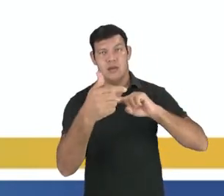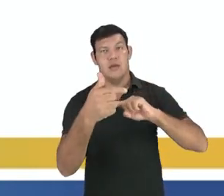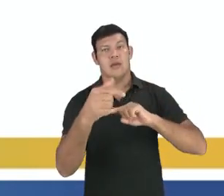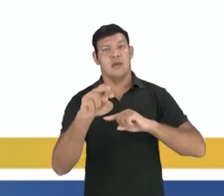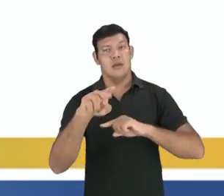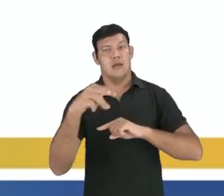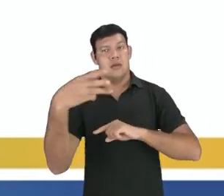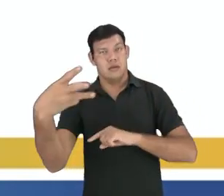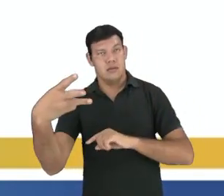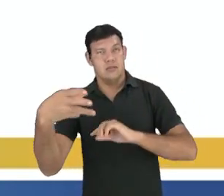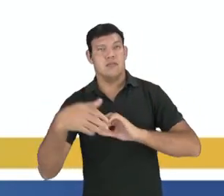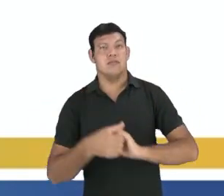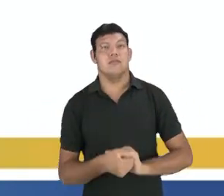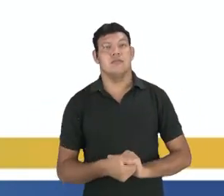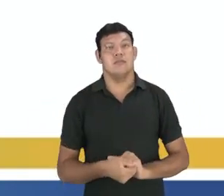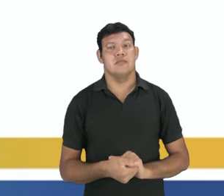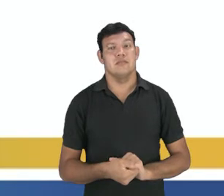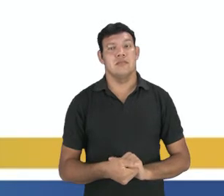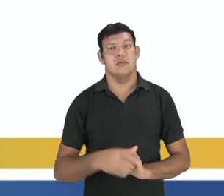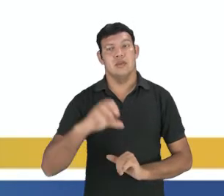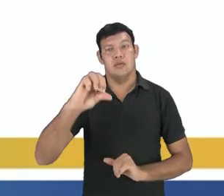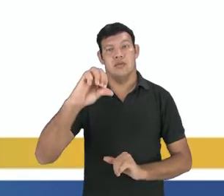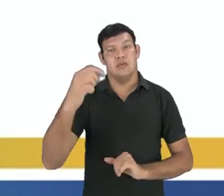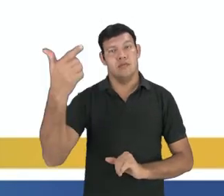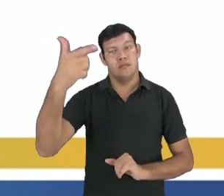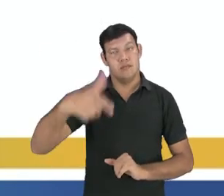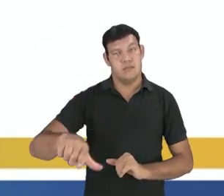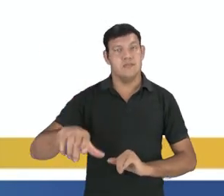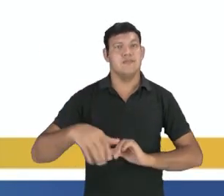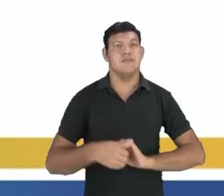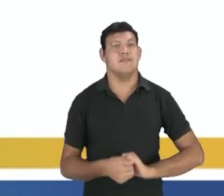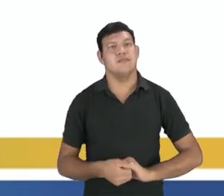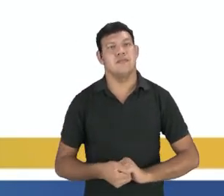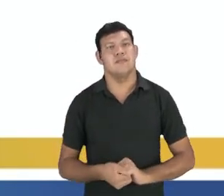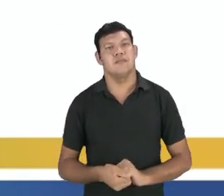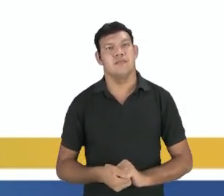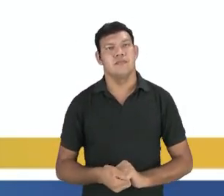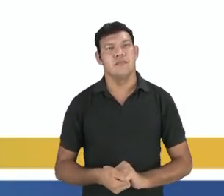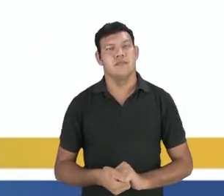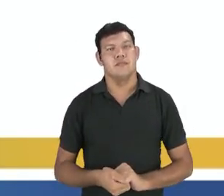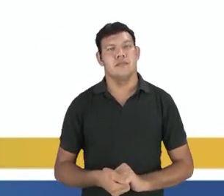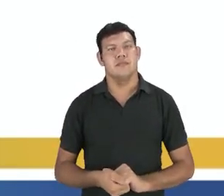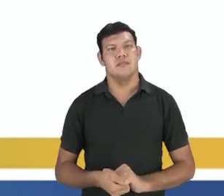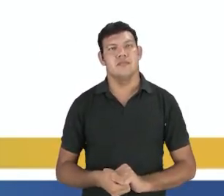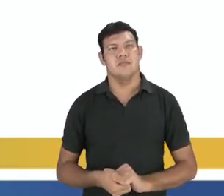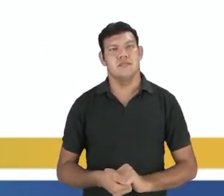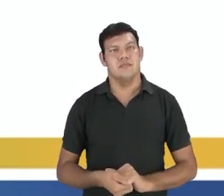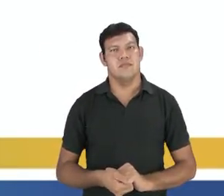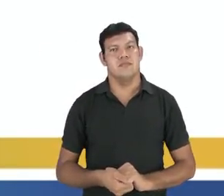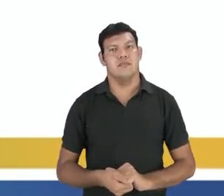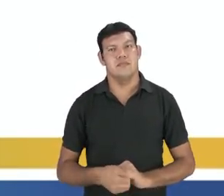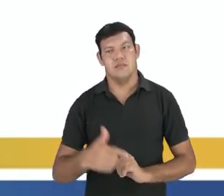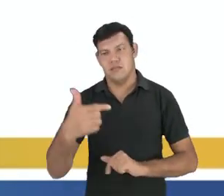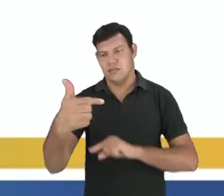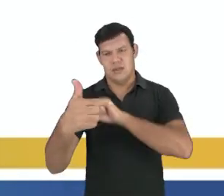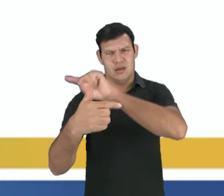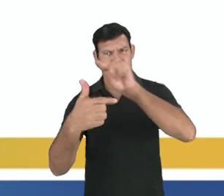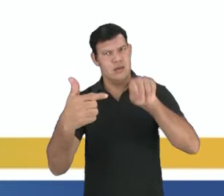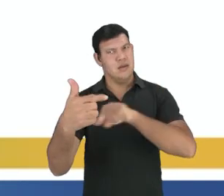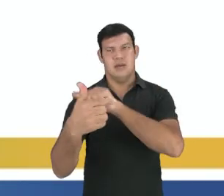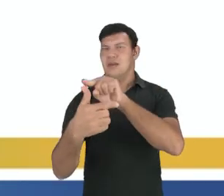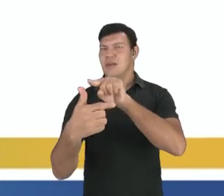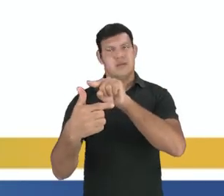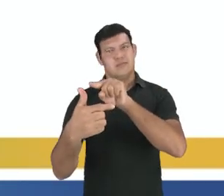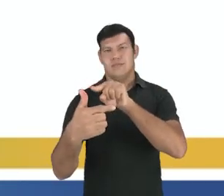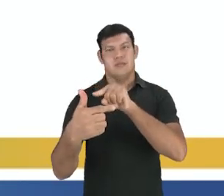6 para 2 dá 3, e 9 para 2 não dá. Novamente eu vou repetir Novamente aqui, ó, o que eu fiz? Eu não